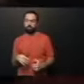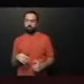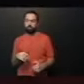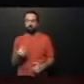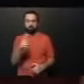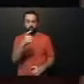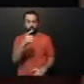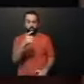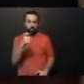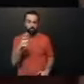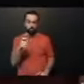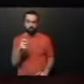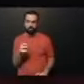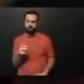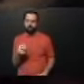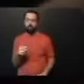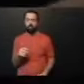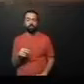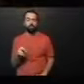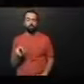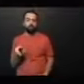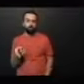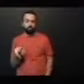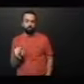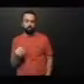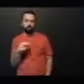tem som de KS, tá?